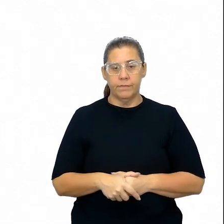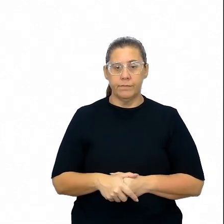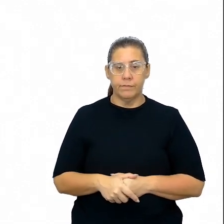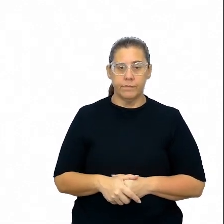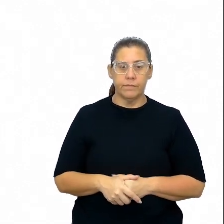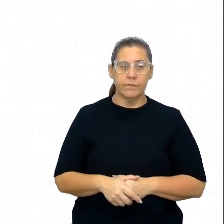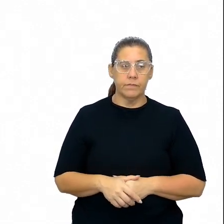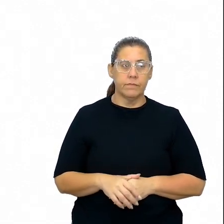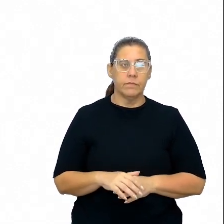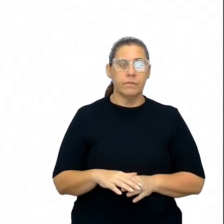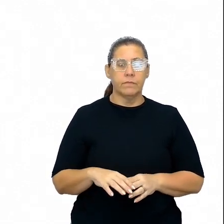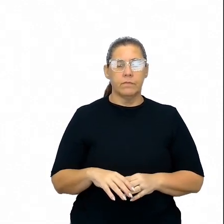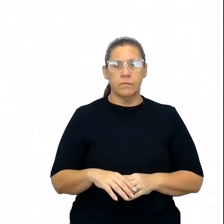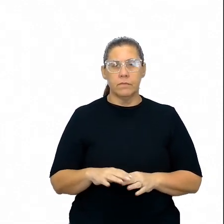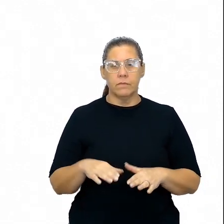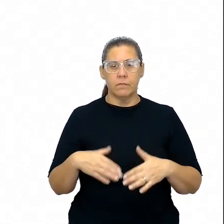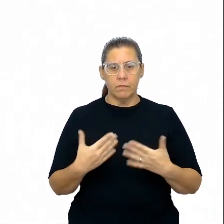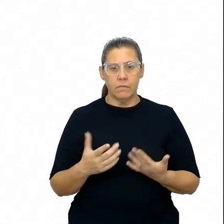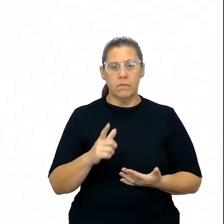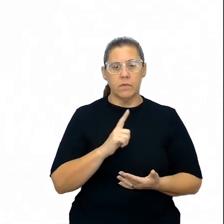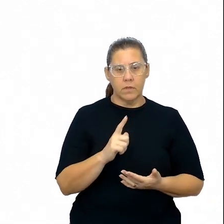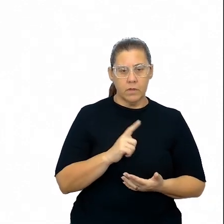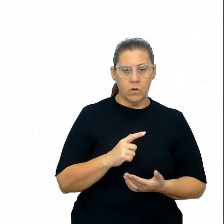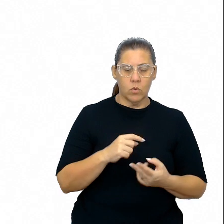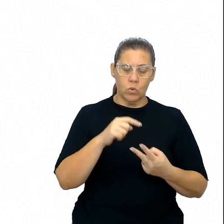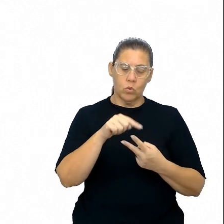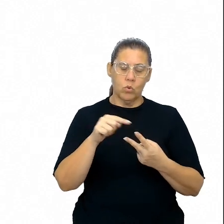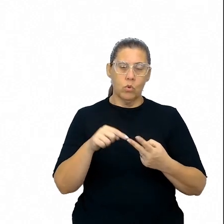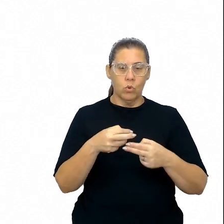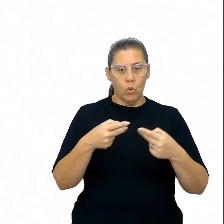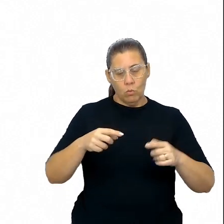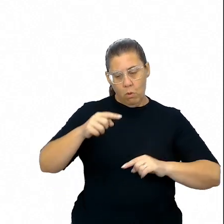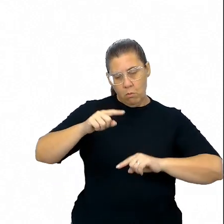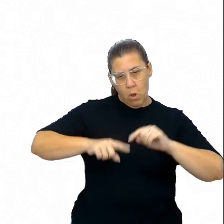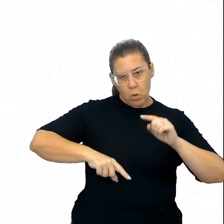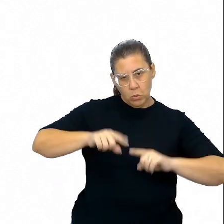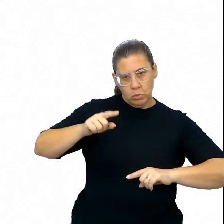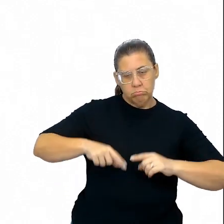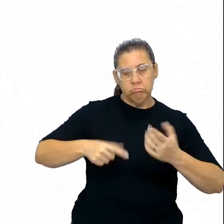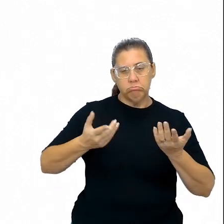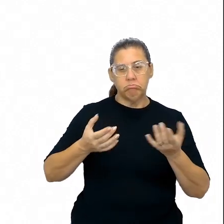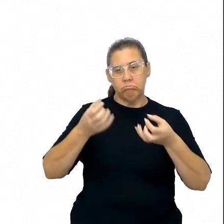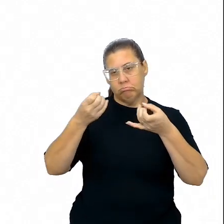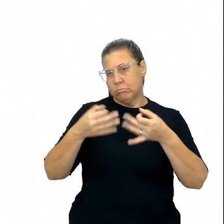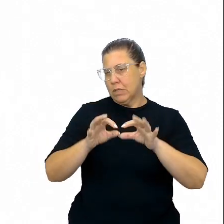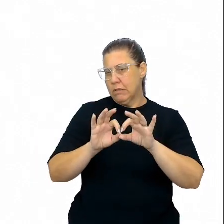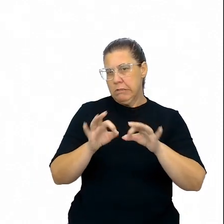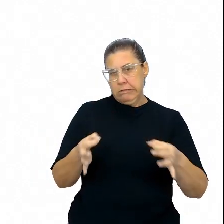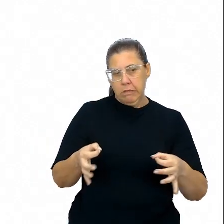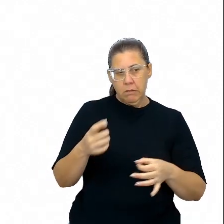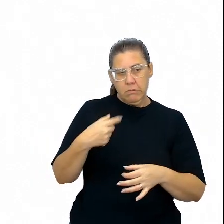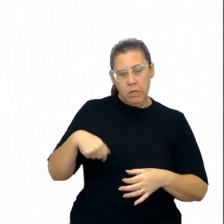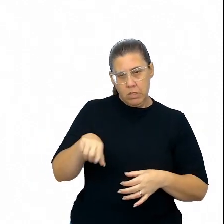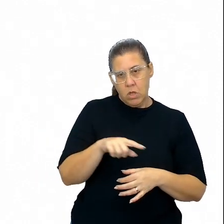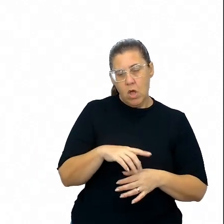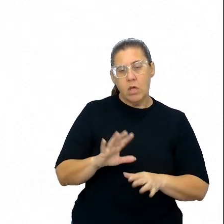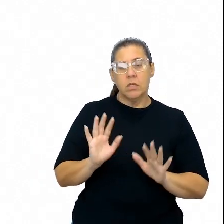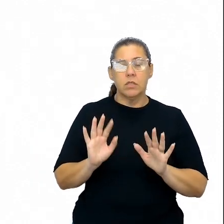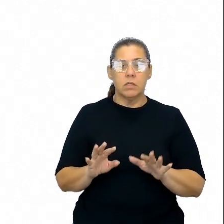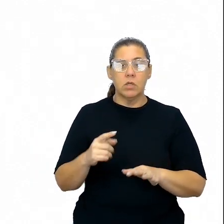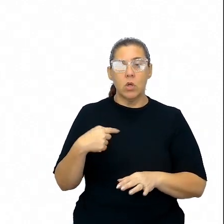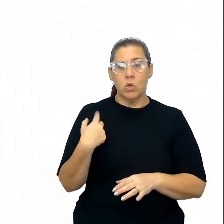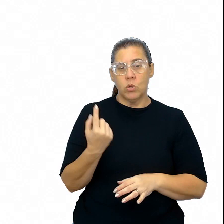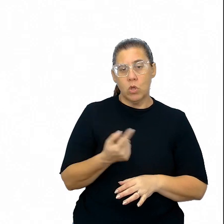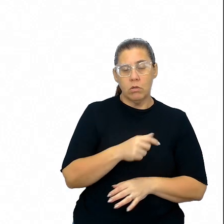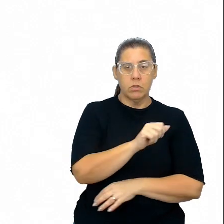Esse exercício, na verdade, esse item, eu trouxe para discutir com vocês, que é tão banal para a gente, é tão simples para nós, mas os